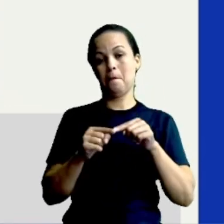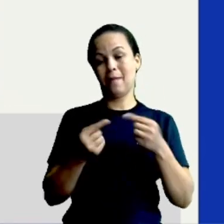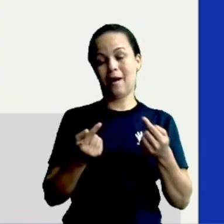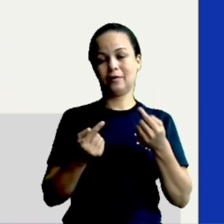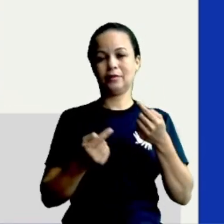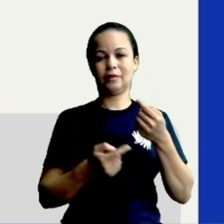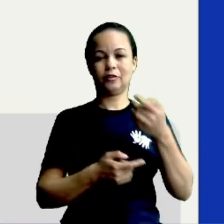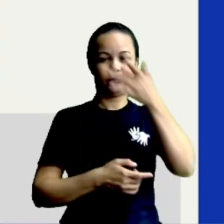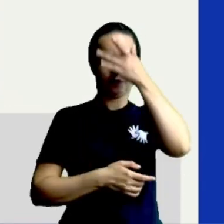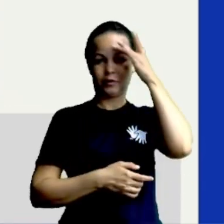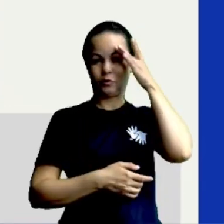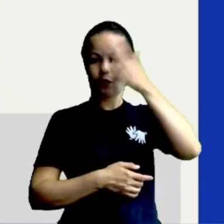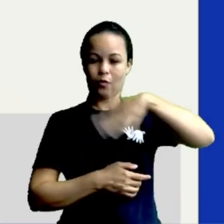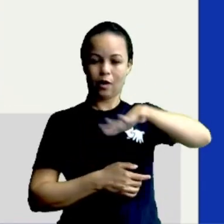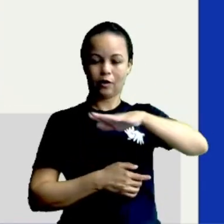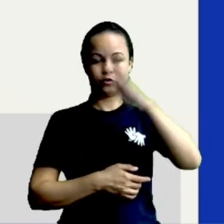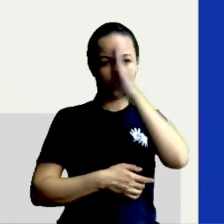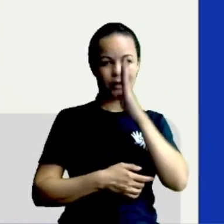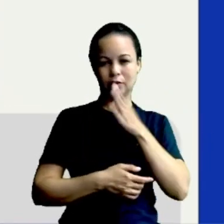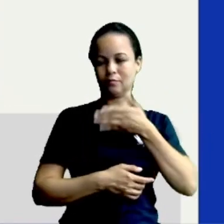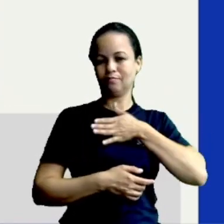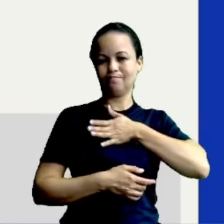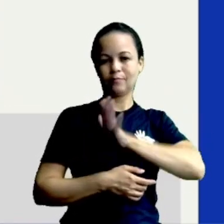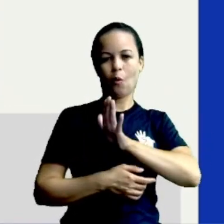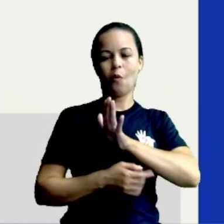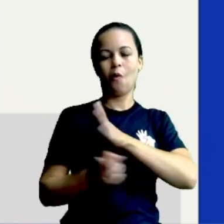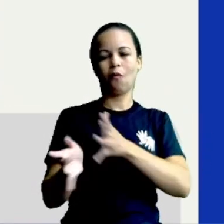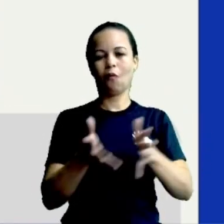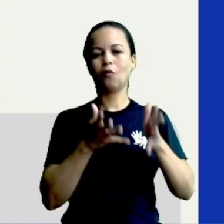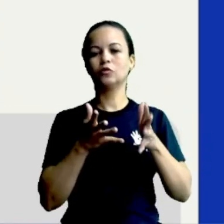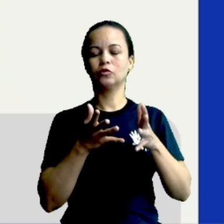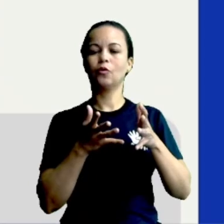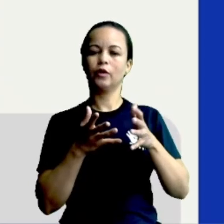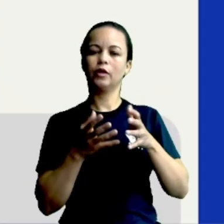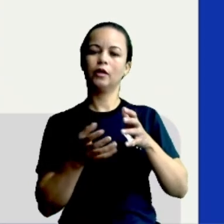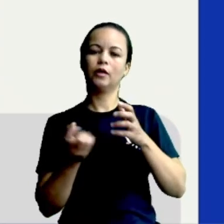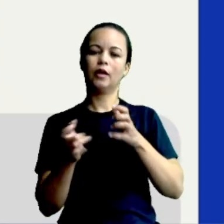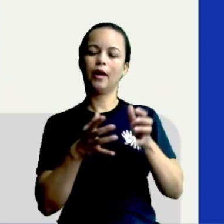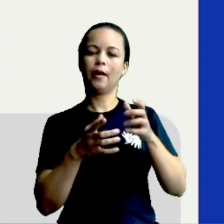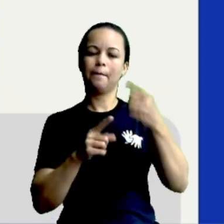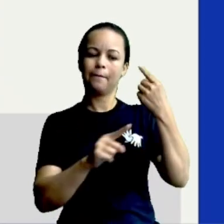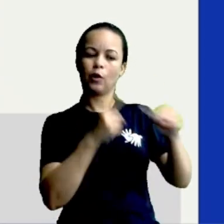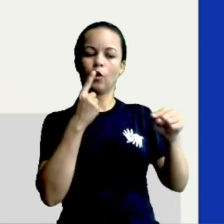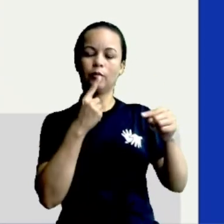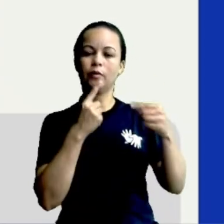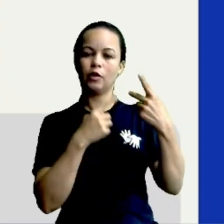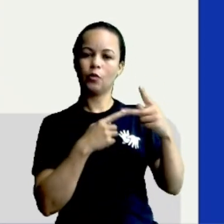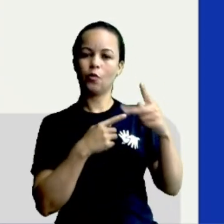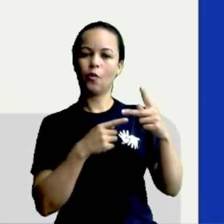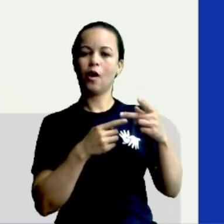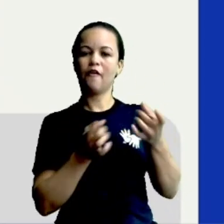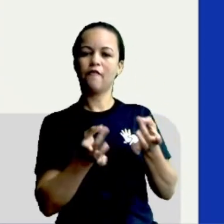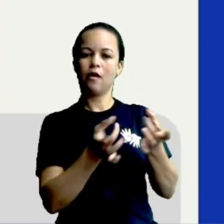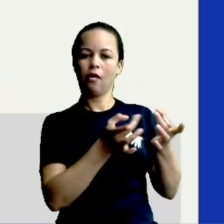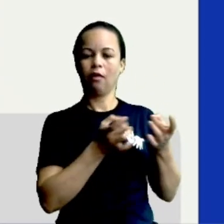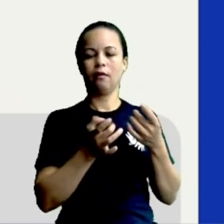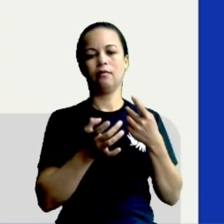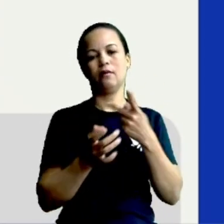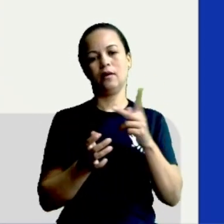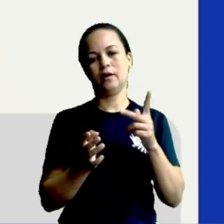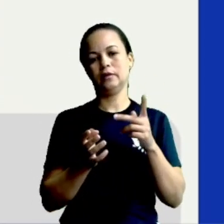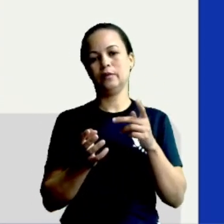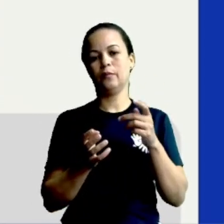do brasileiro essa ideia, então o IBAMA proibiu a sua produção também, por ser um animal exótico, um animal de